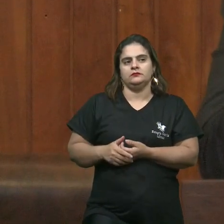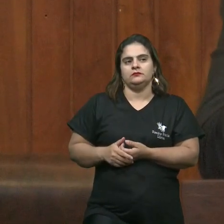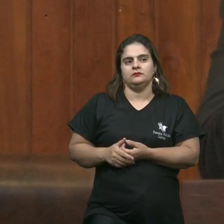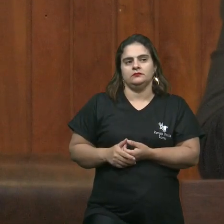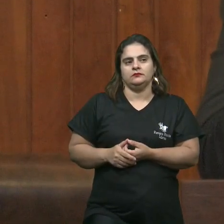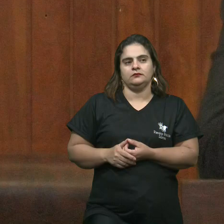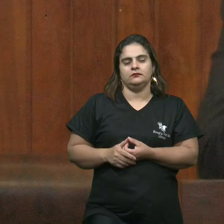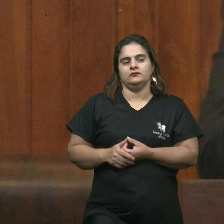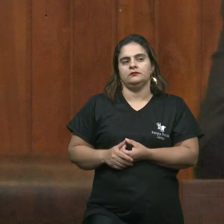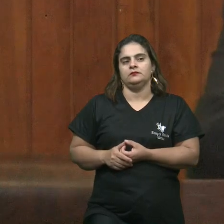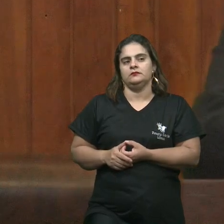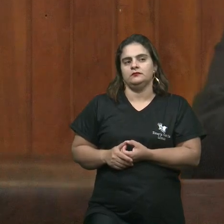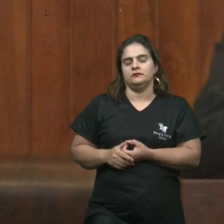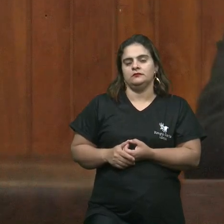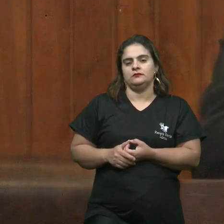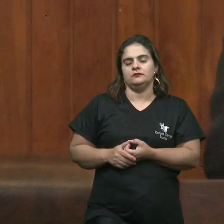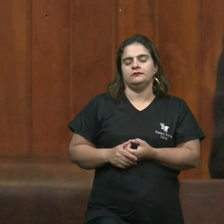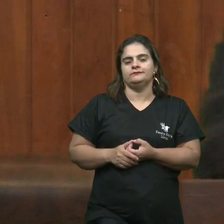mas esse é menos. Então,